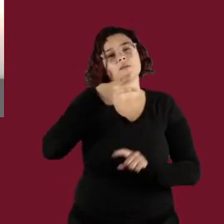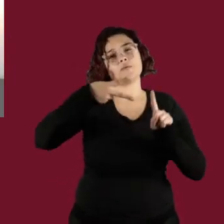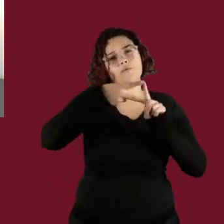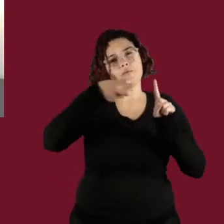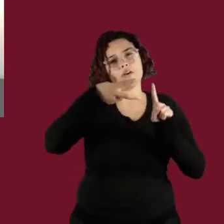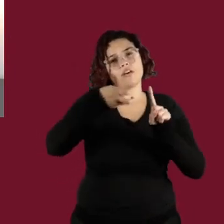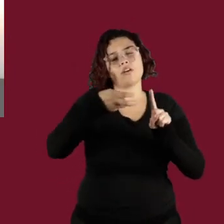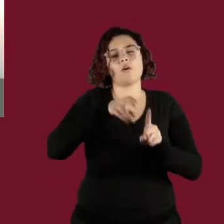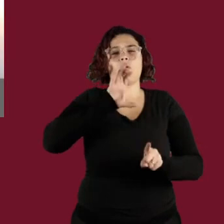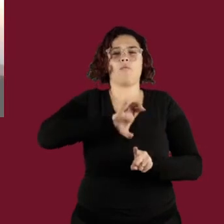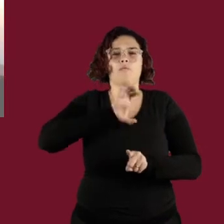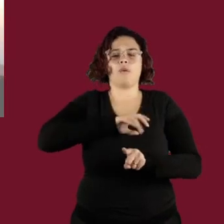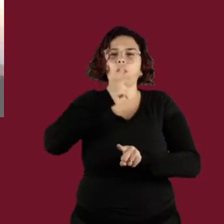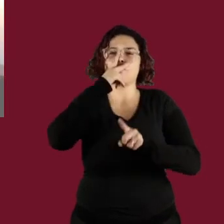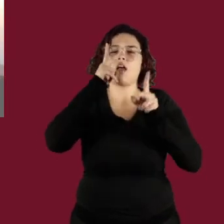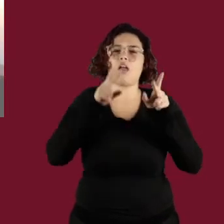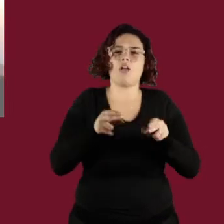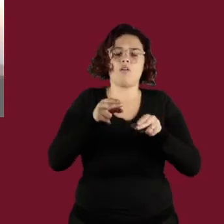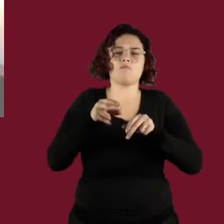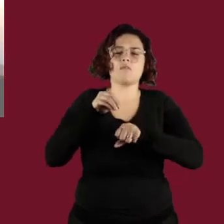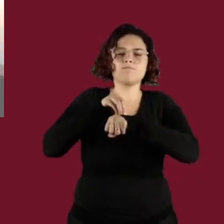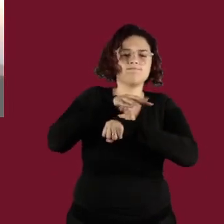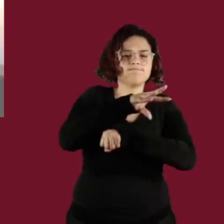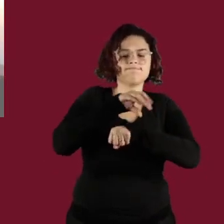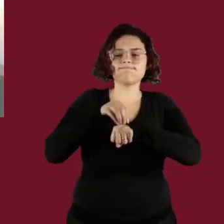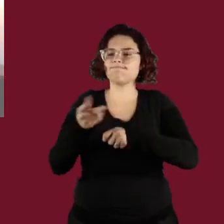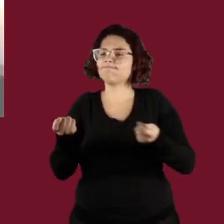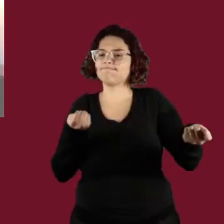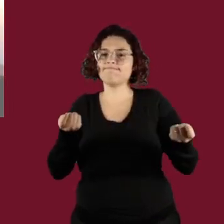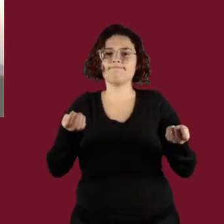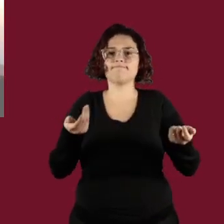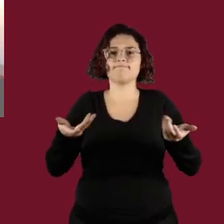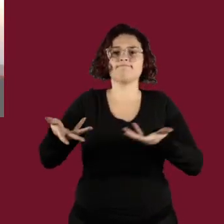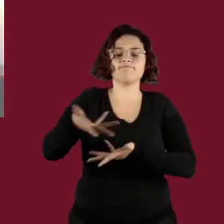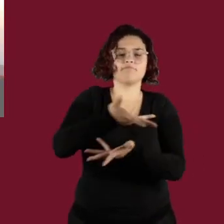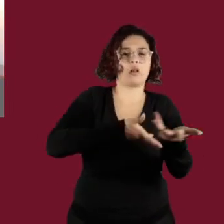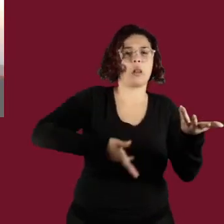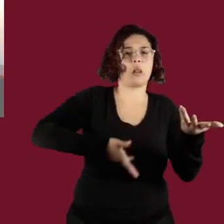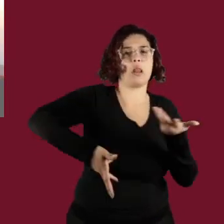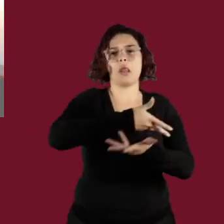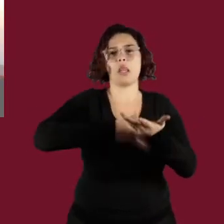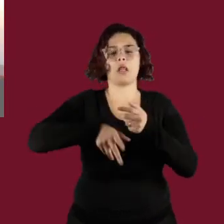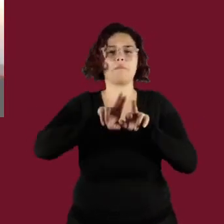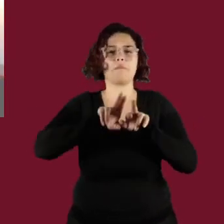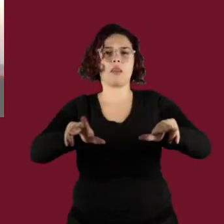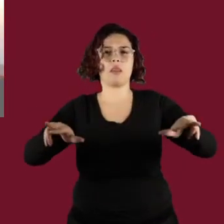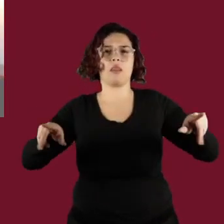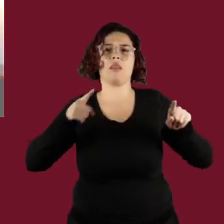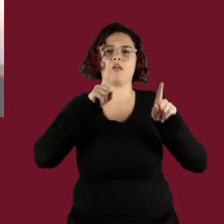dessa grande diversidade, dessas culturas, desses falares diferentes, que